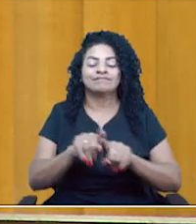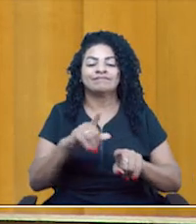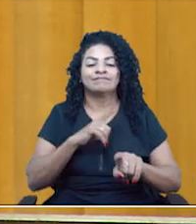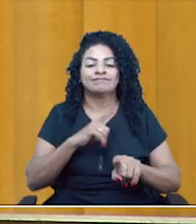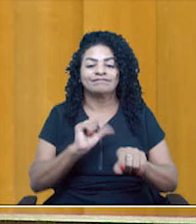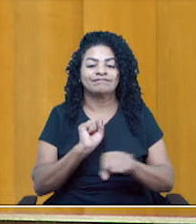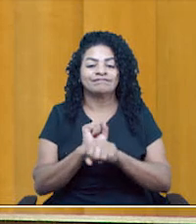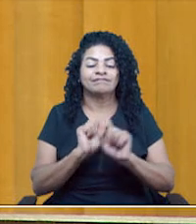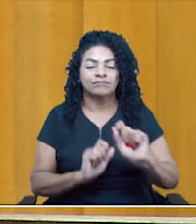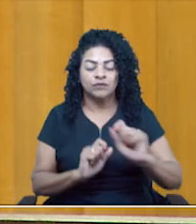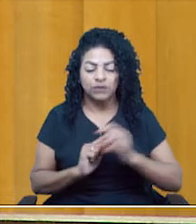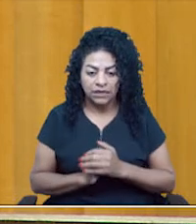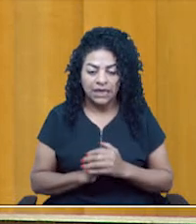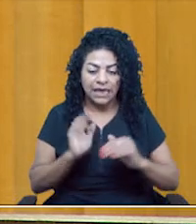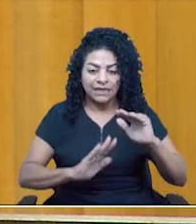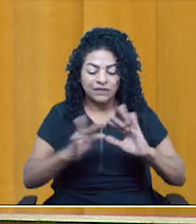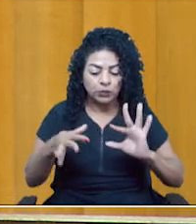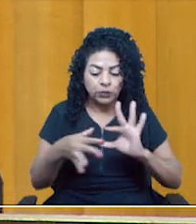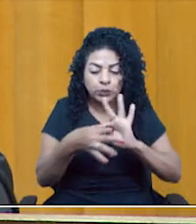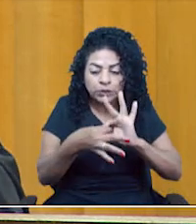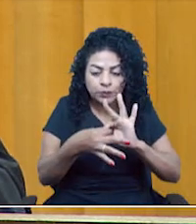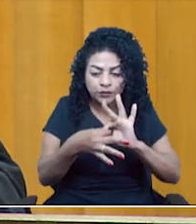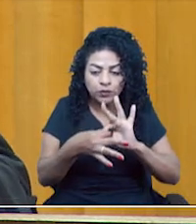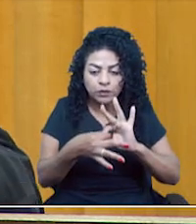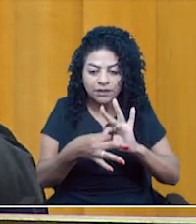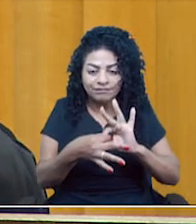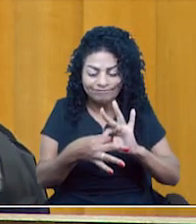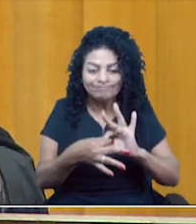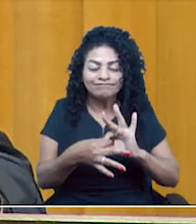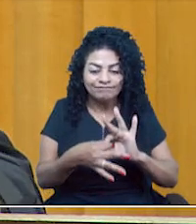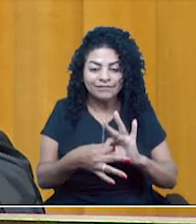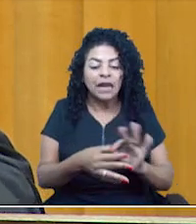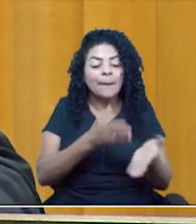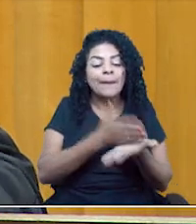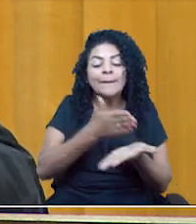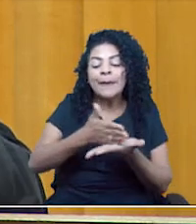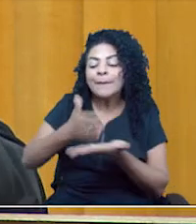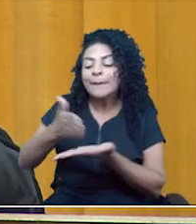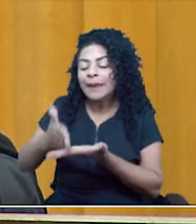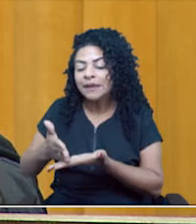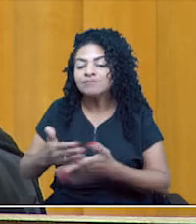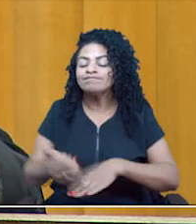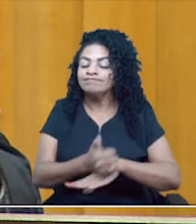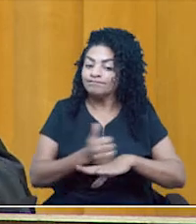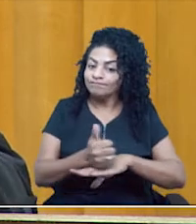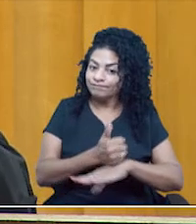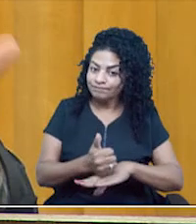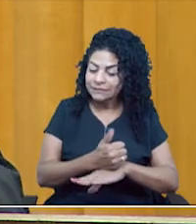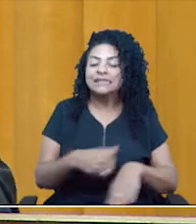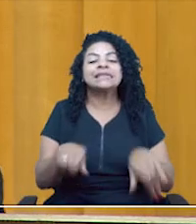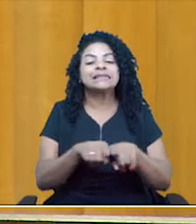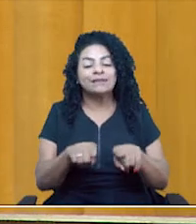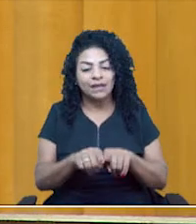muito vinculadas a episódios profissionais e ou tendencialmente,